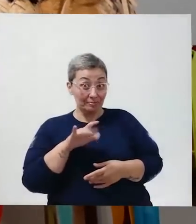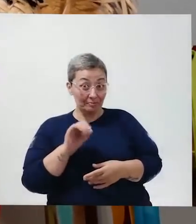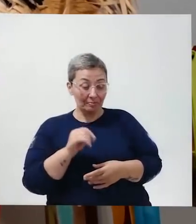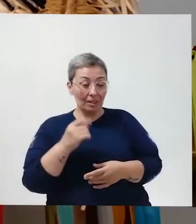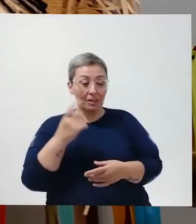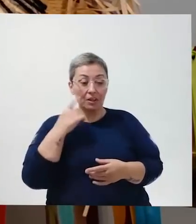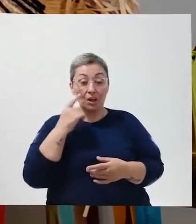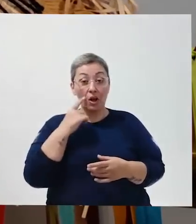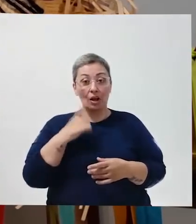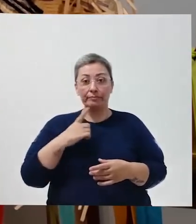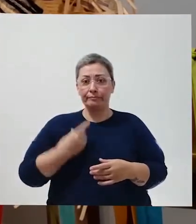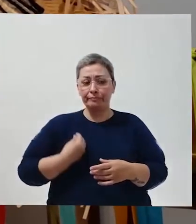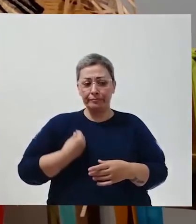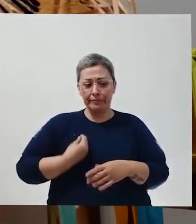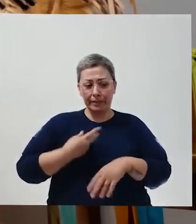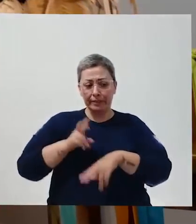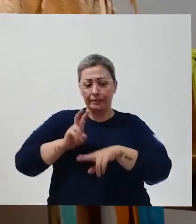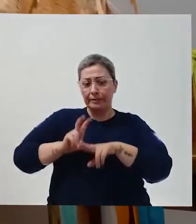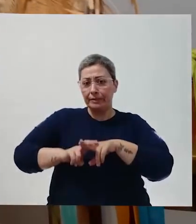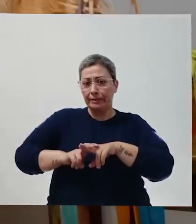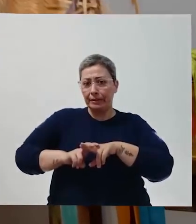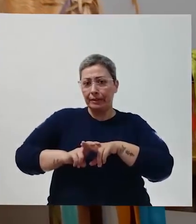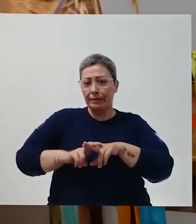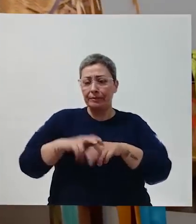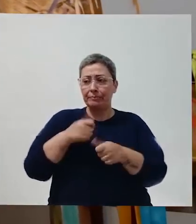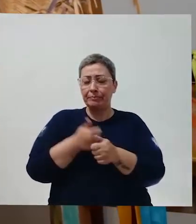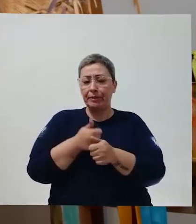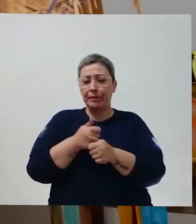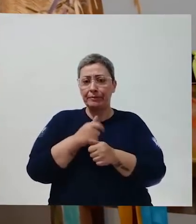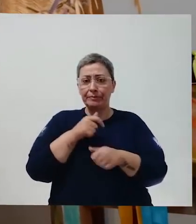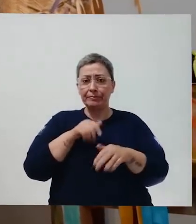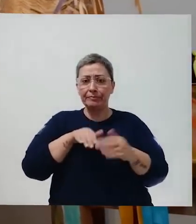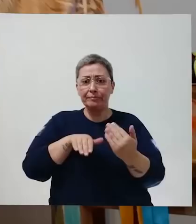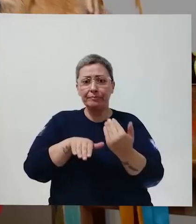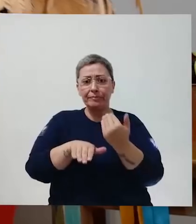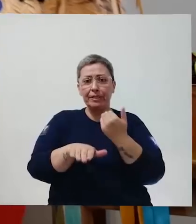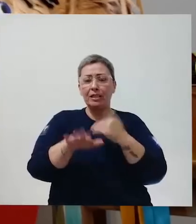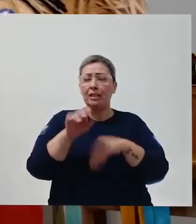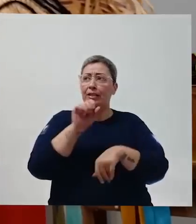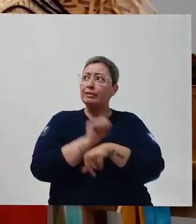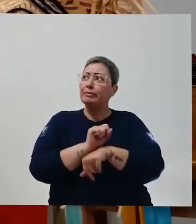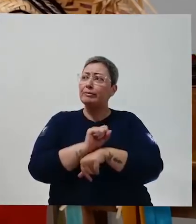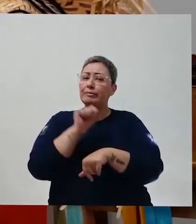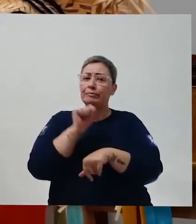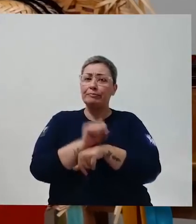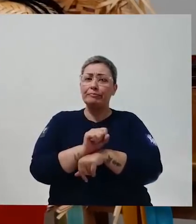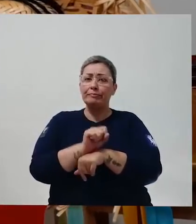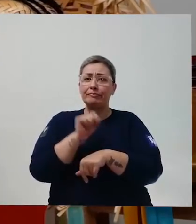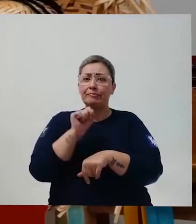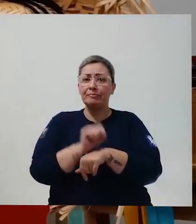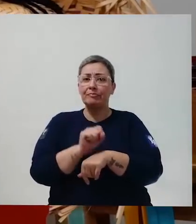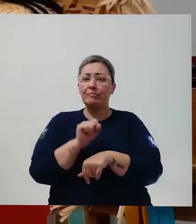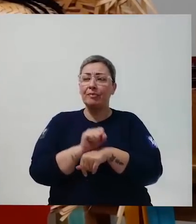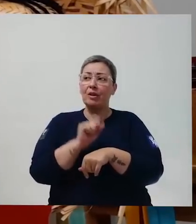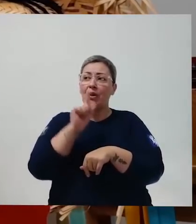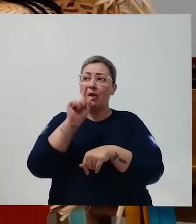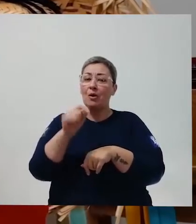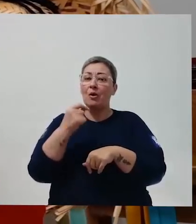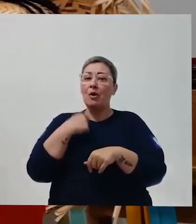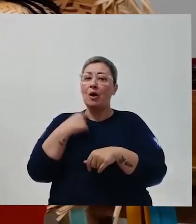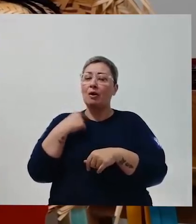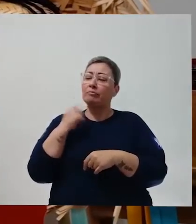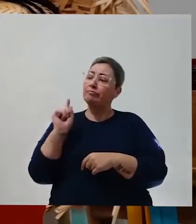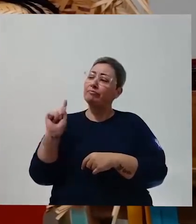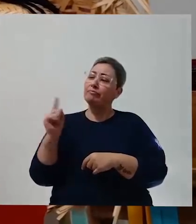Pedro estava sentado na beira de uma estrada, aguardando o próximo